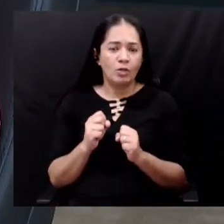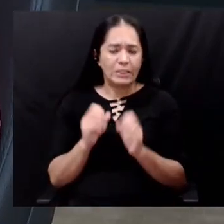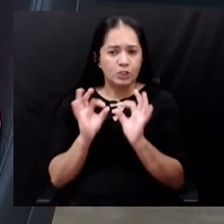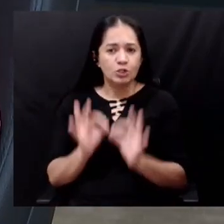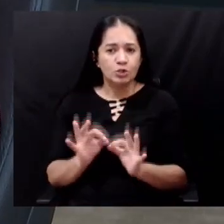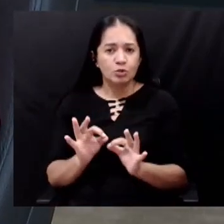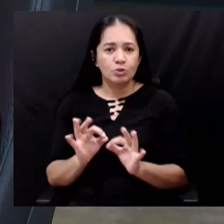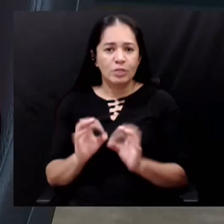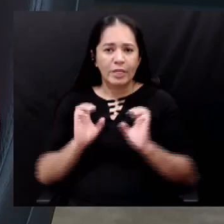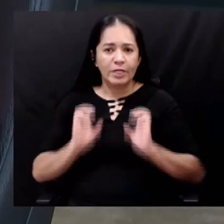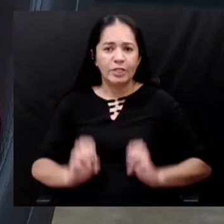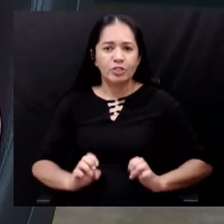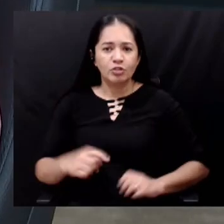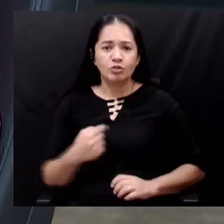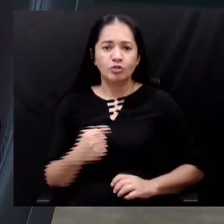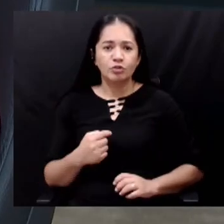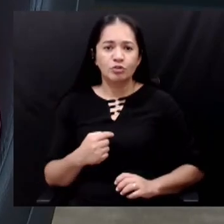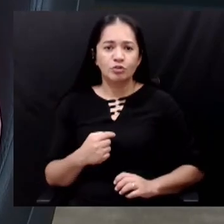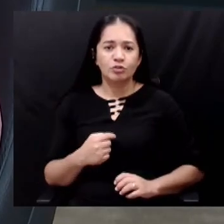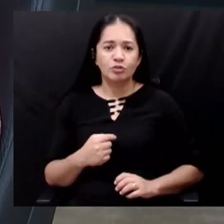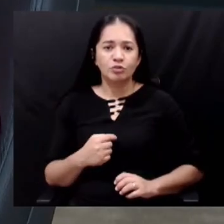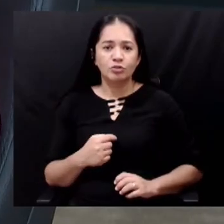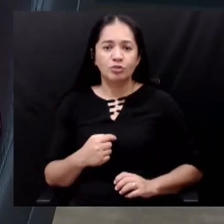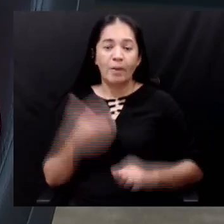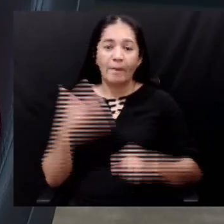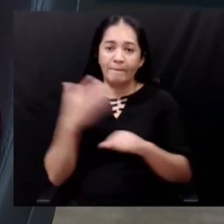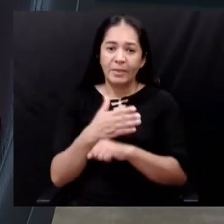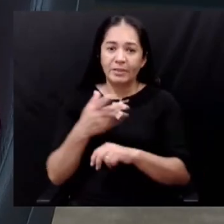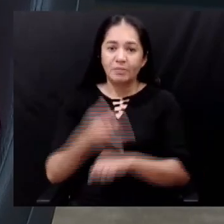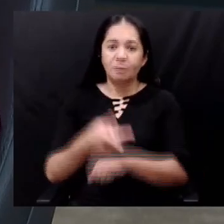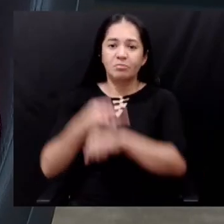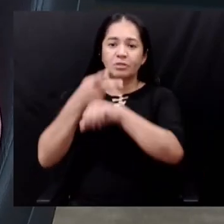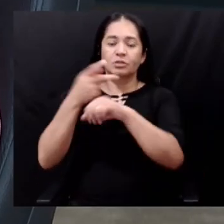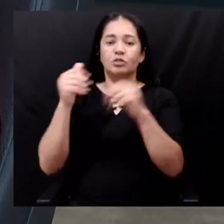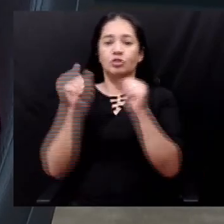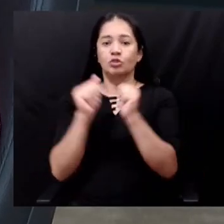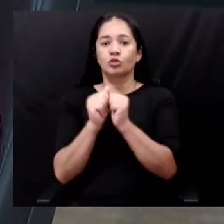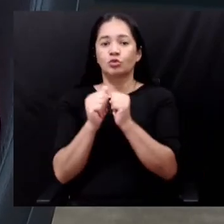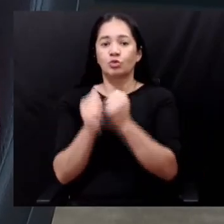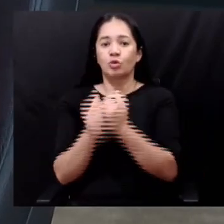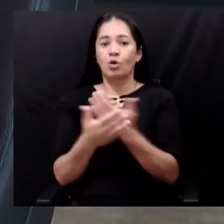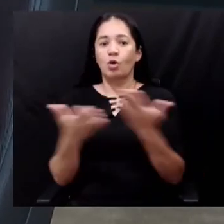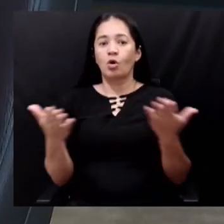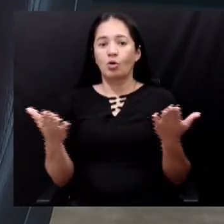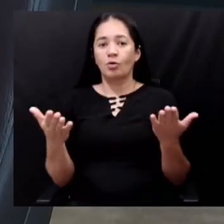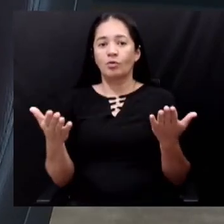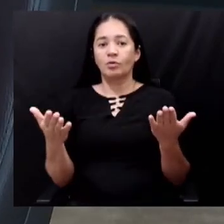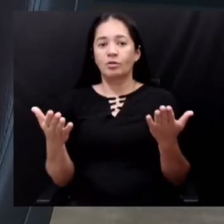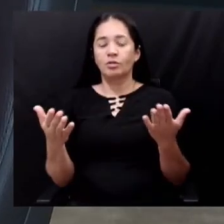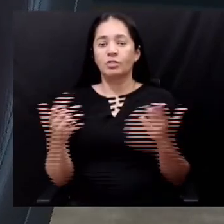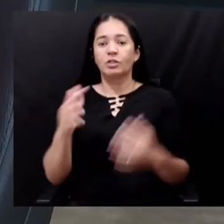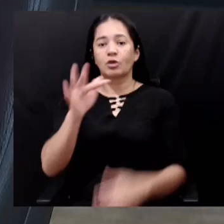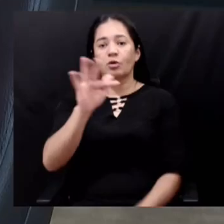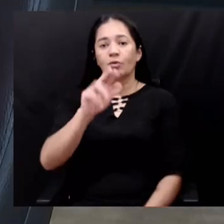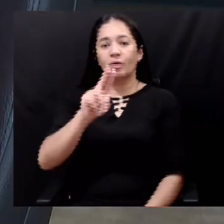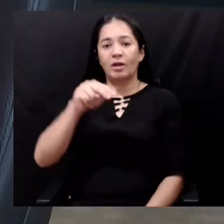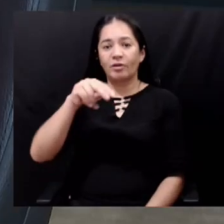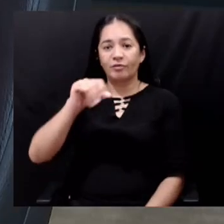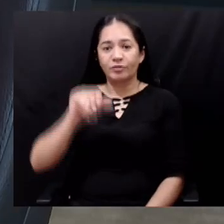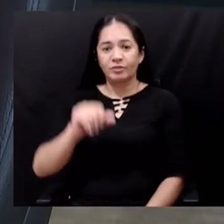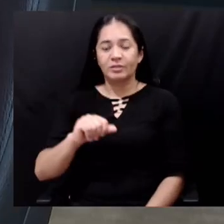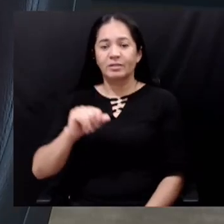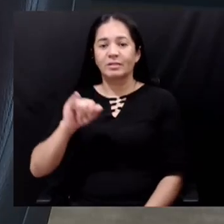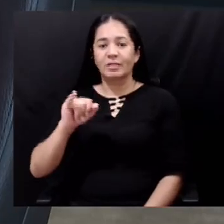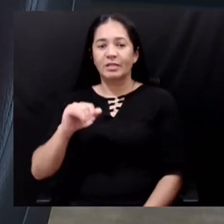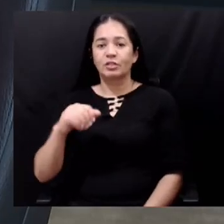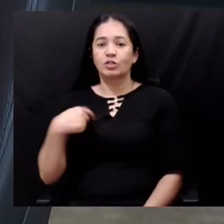concorrer para o prêmio. Para quê? Junto com vocês e com a FUNAI, que a gente tem uma parceria com a FUNAI para